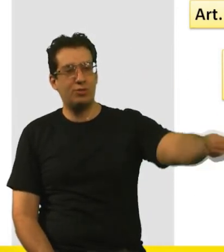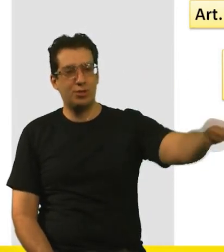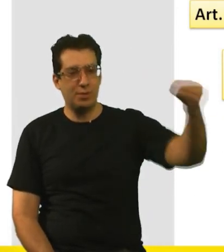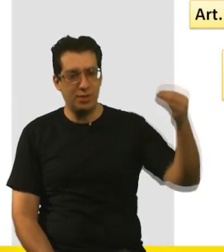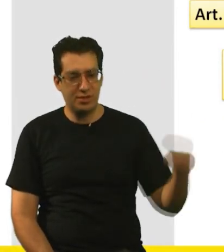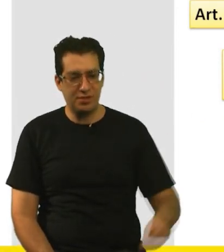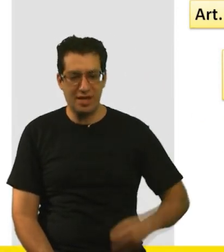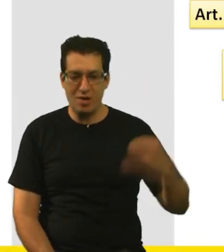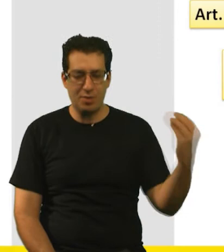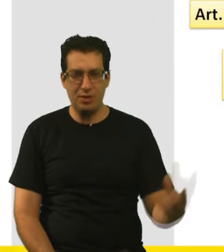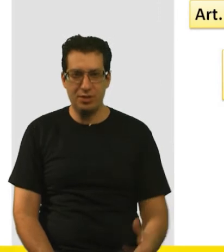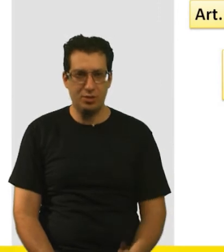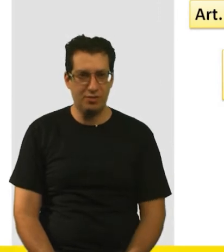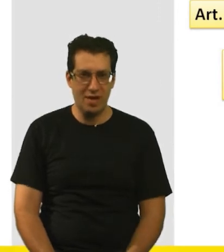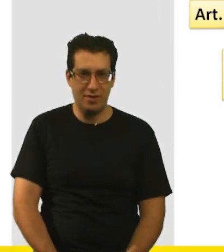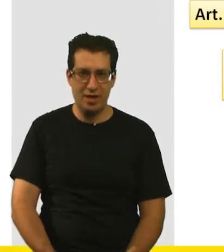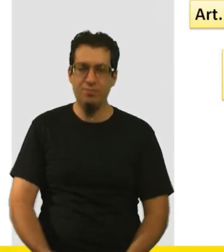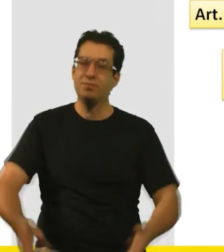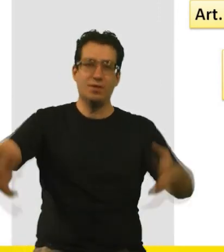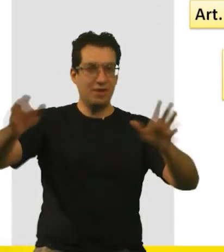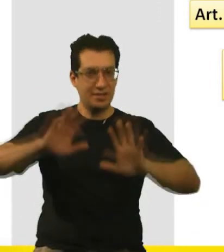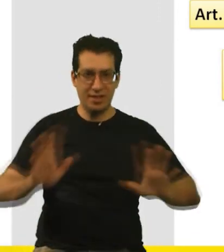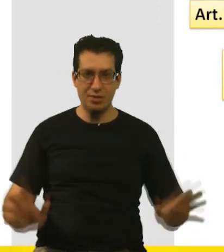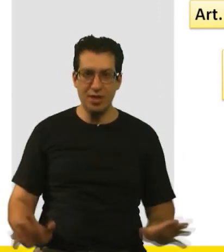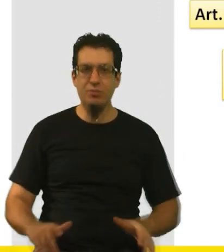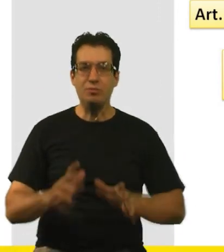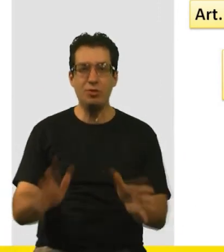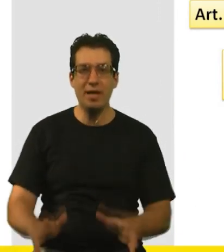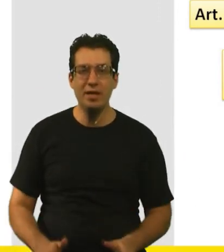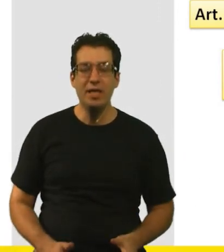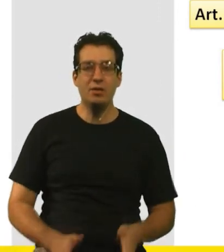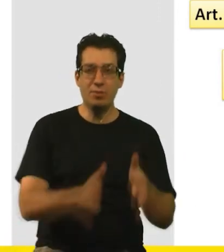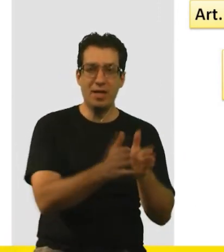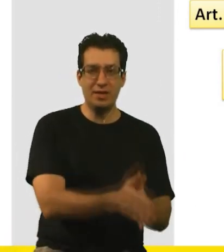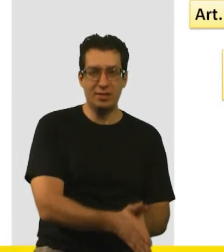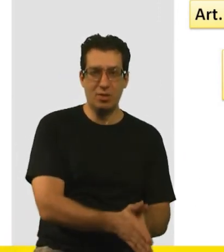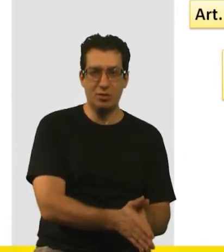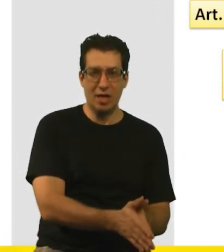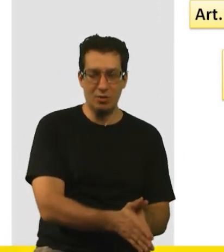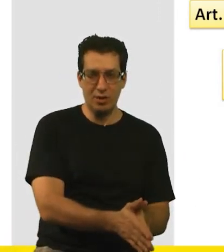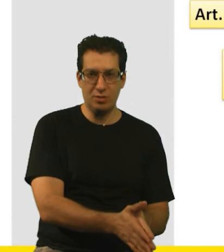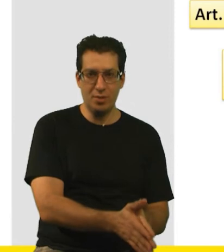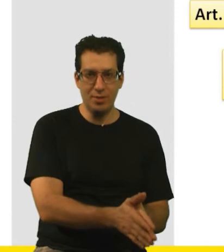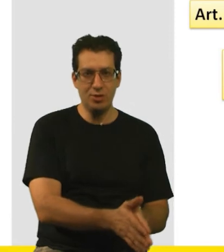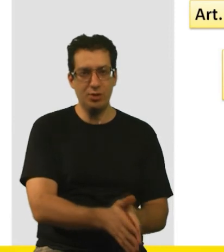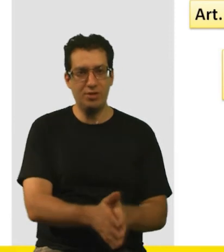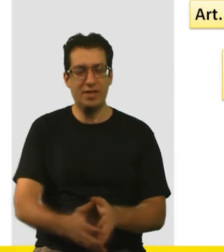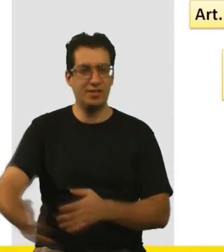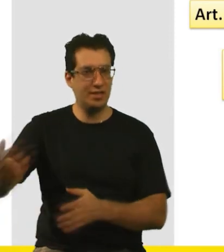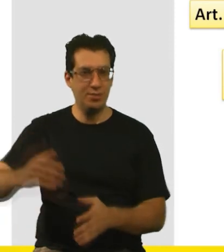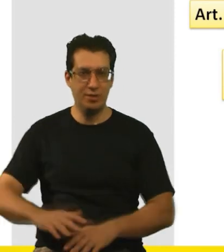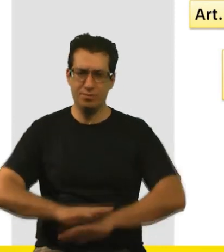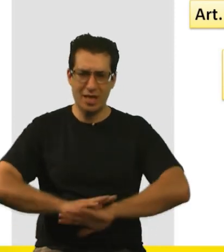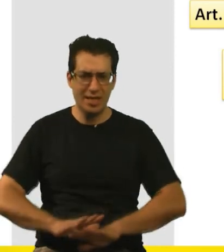novas viaturas para a Polícia Federal, para a Polícia Rodoviária Federal? Vai ser da União. Muito bem. Então, o que pertence à União atualmente e o